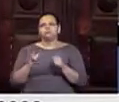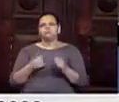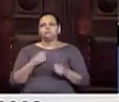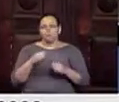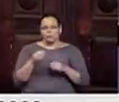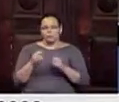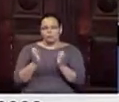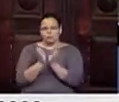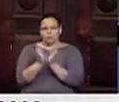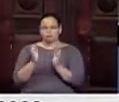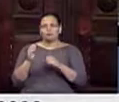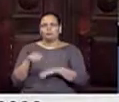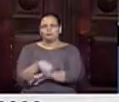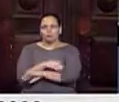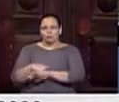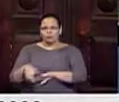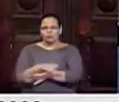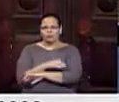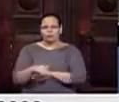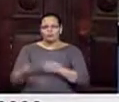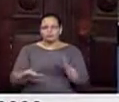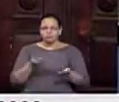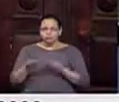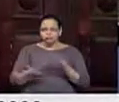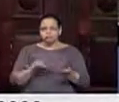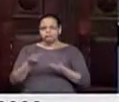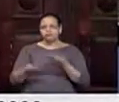rua programas de assistência humanizada